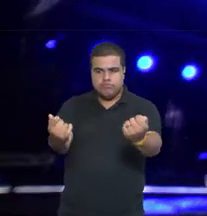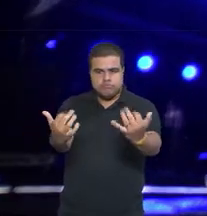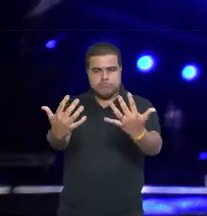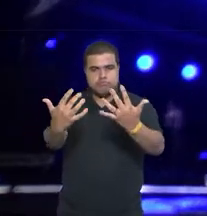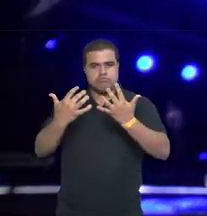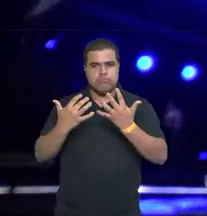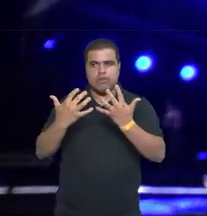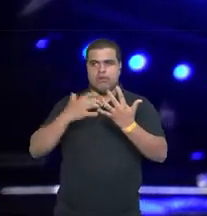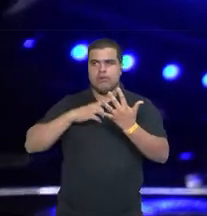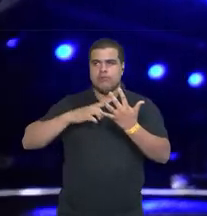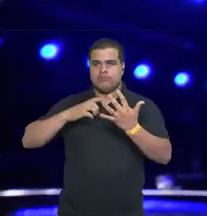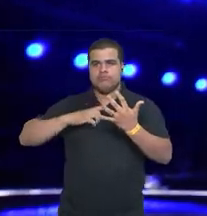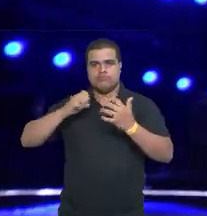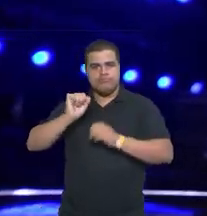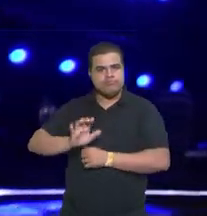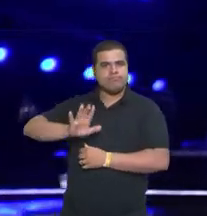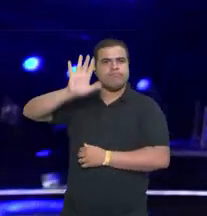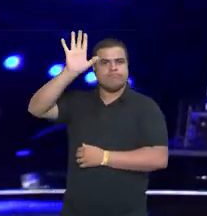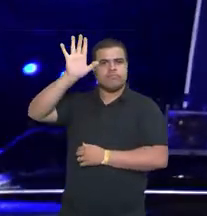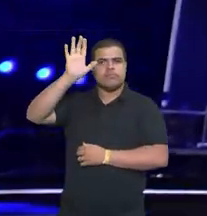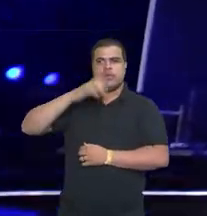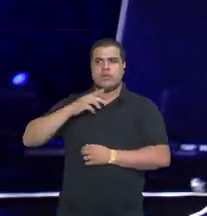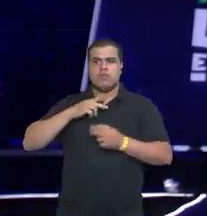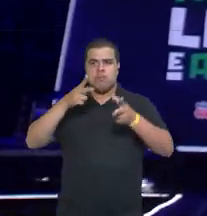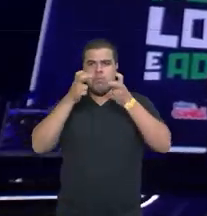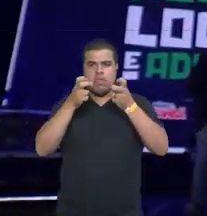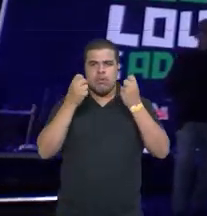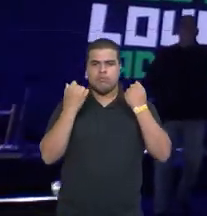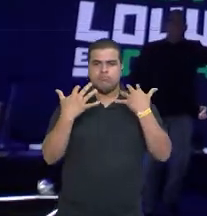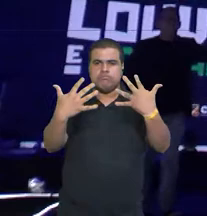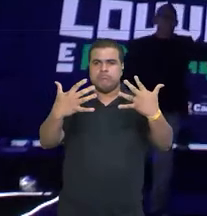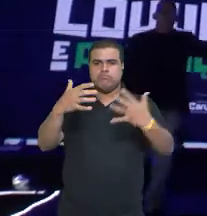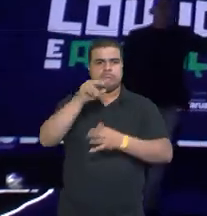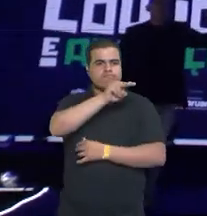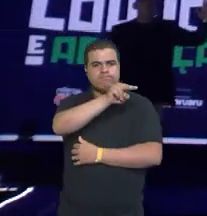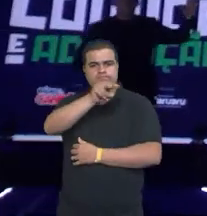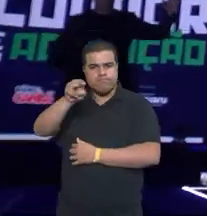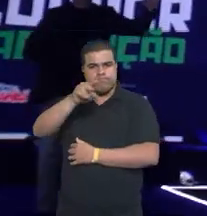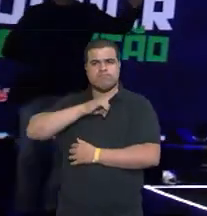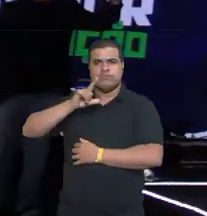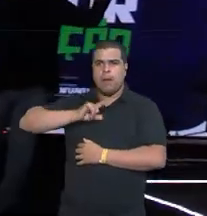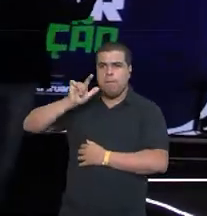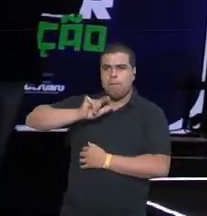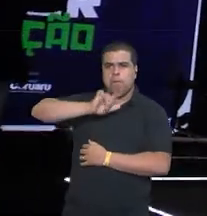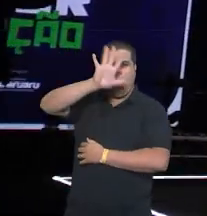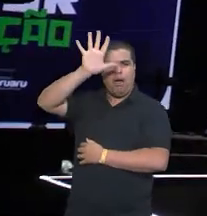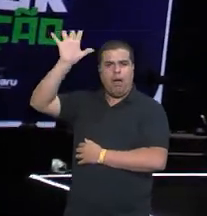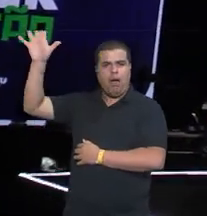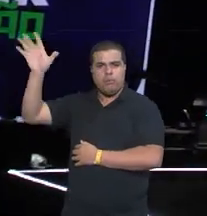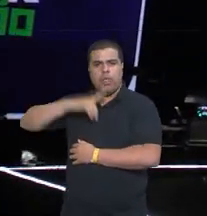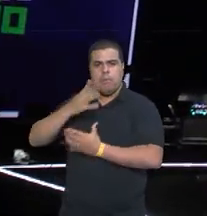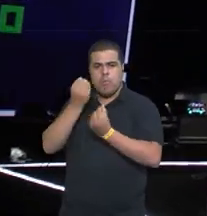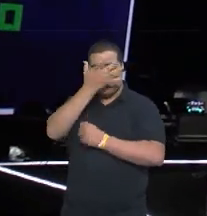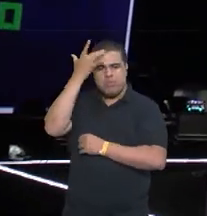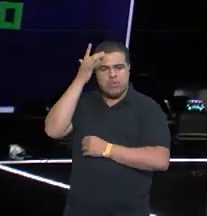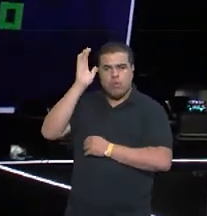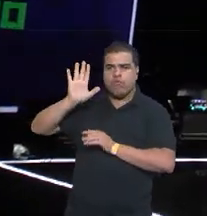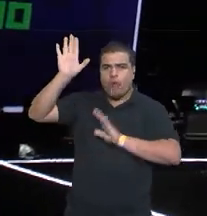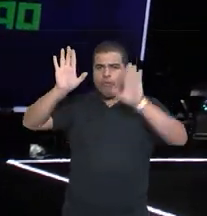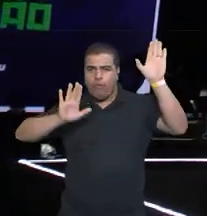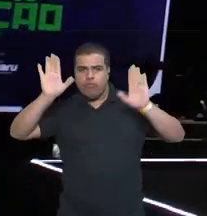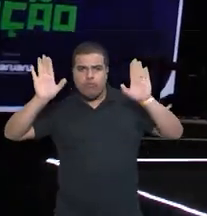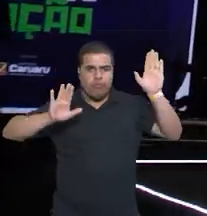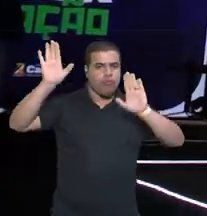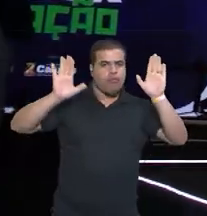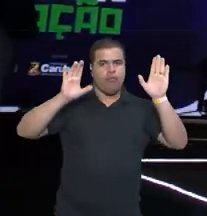permaneçam com as suas mãos erguidas eu estou vendo muitas pessoas aqui de cima que estão com as suas mãos erguidas Voltando Para